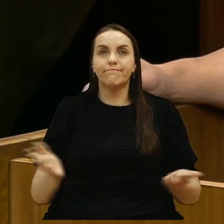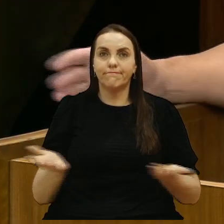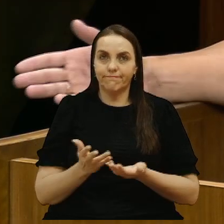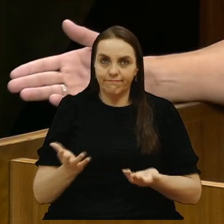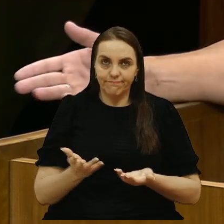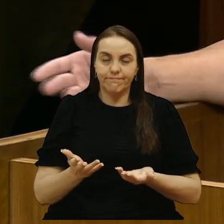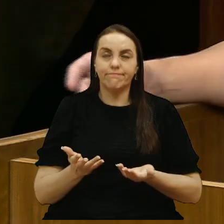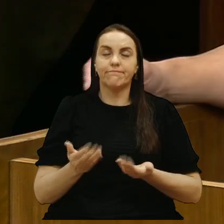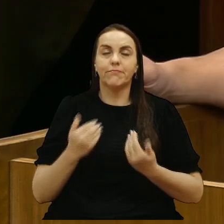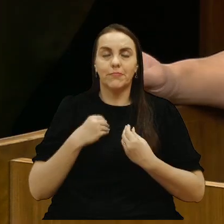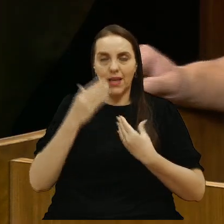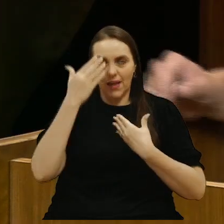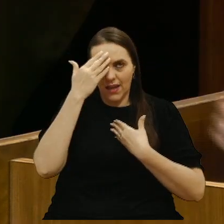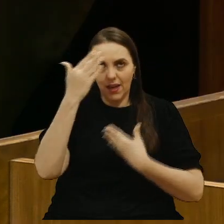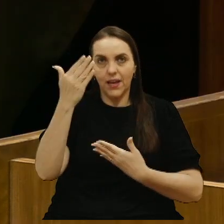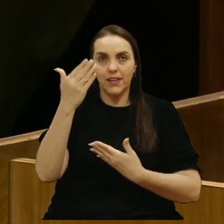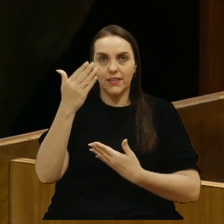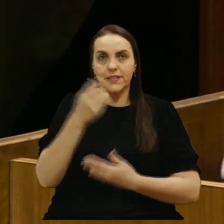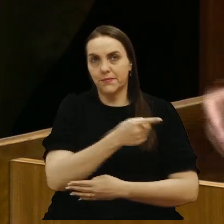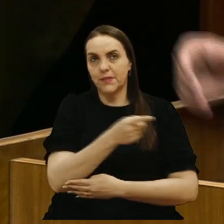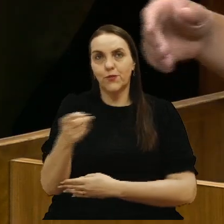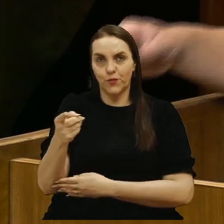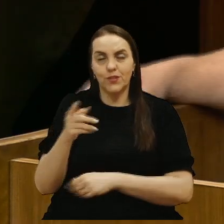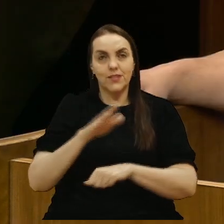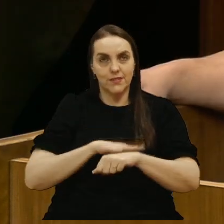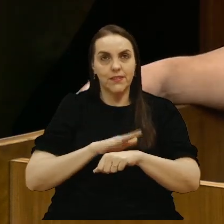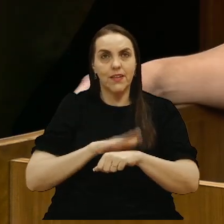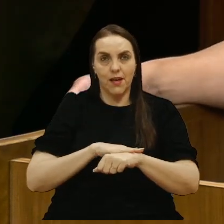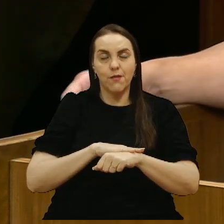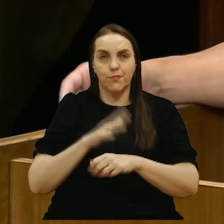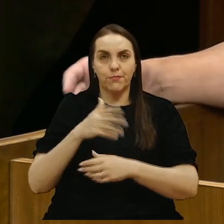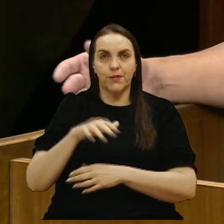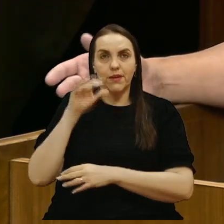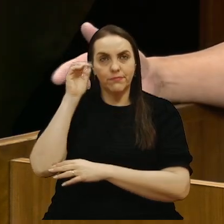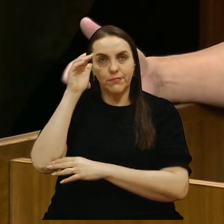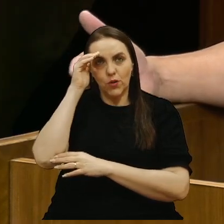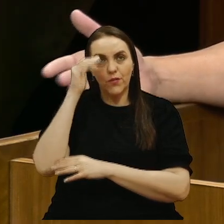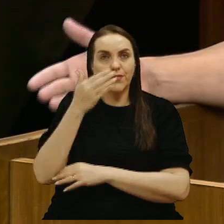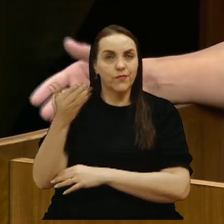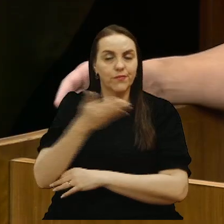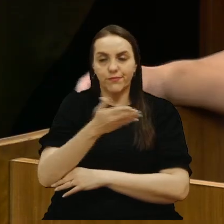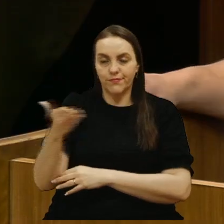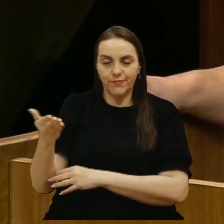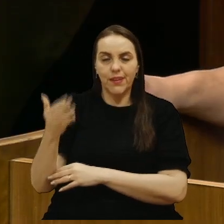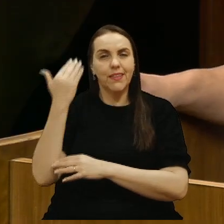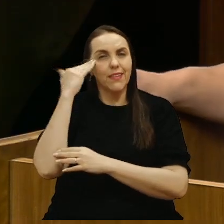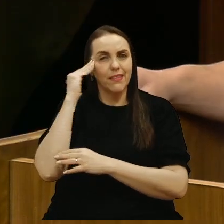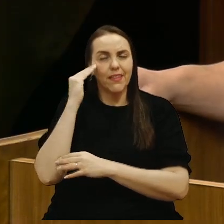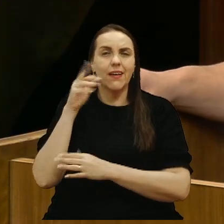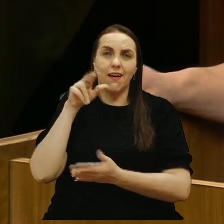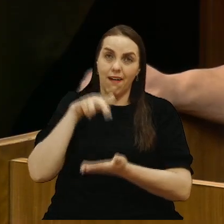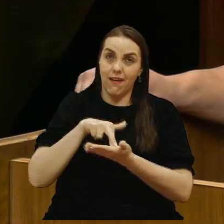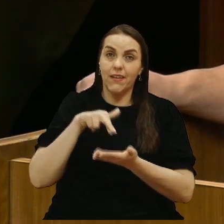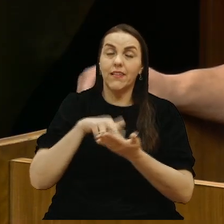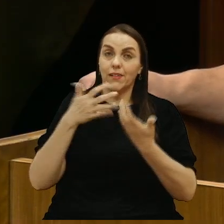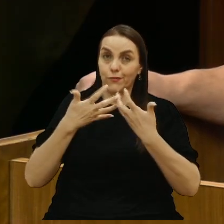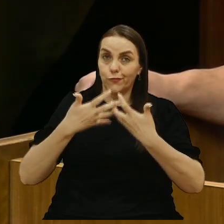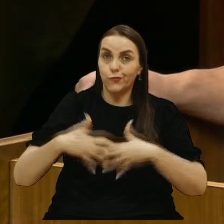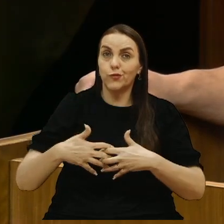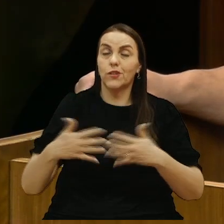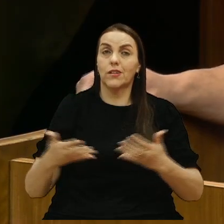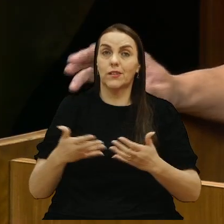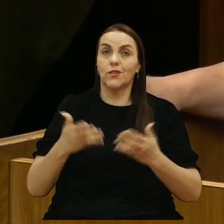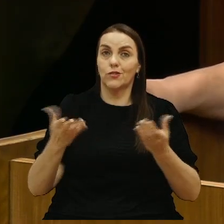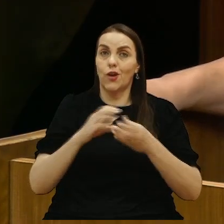fica o meu agradecimento por vocês tirarem esse tempo para ouvir, entender um pouco da realidade de como que está funcionando a cooperativa Paz e